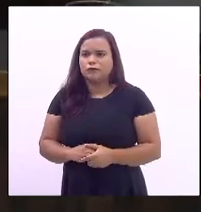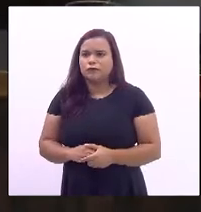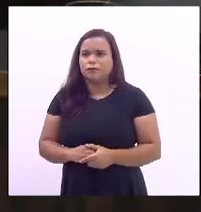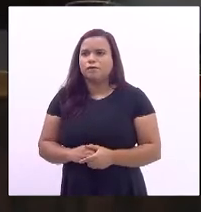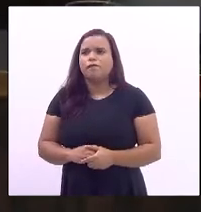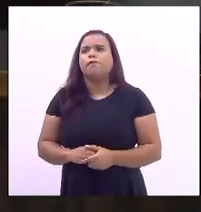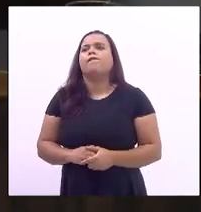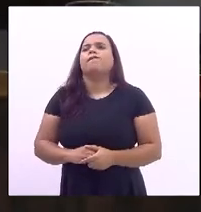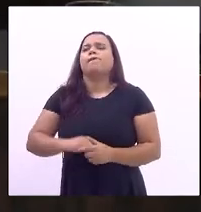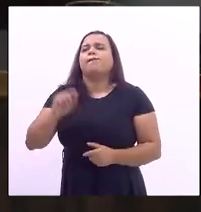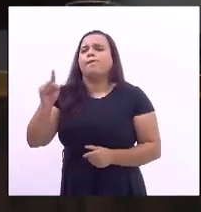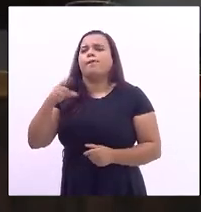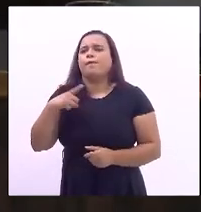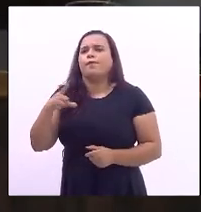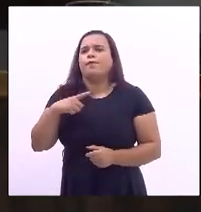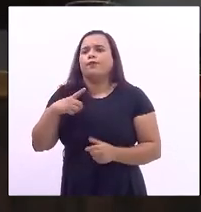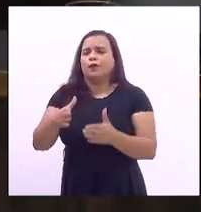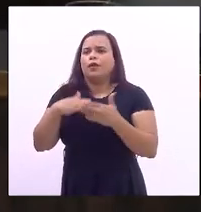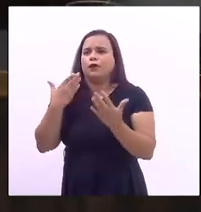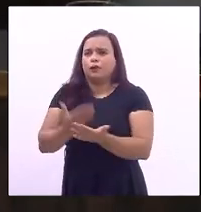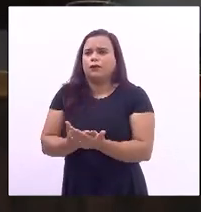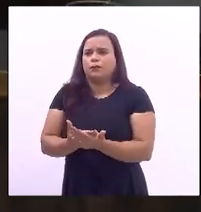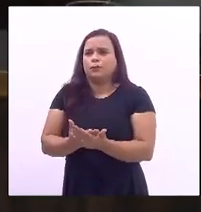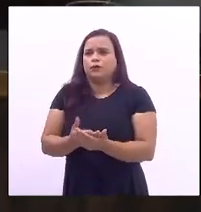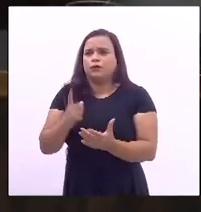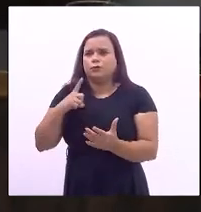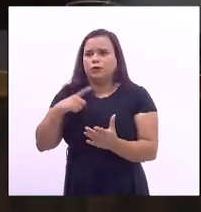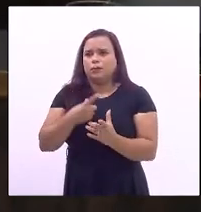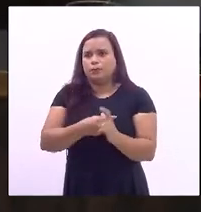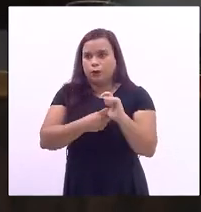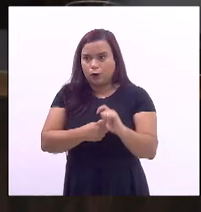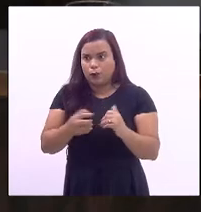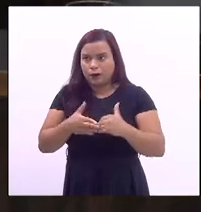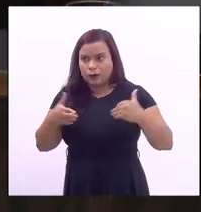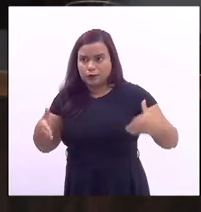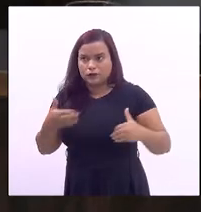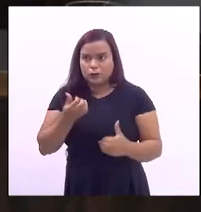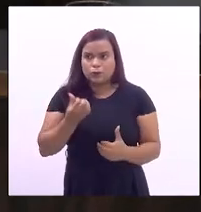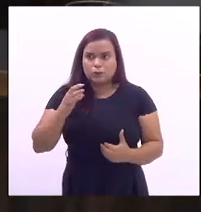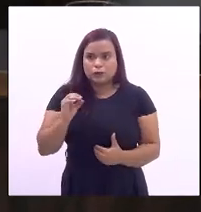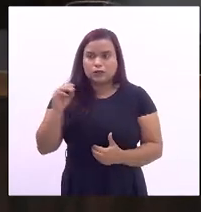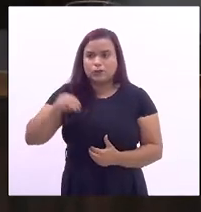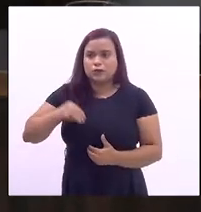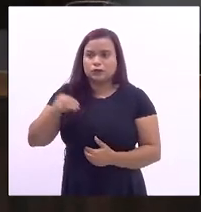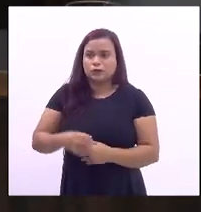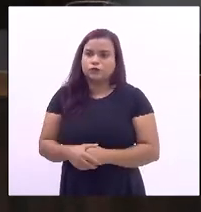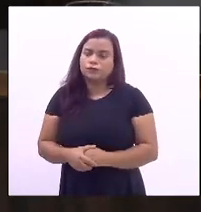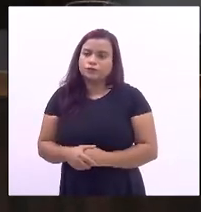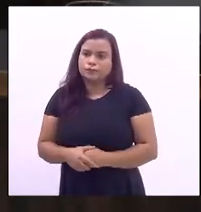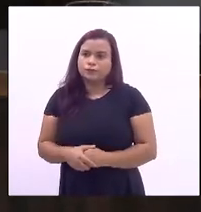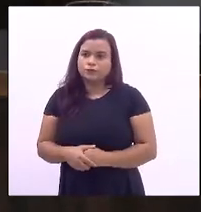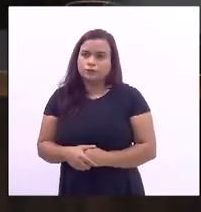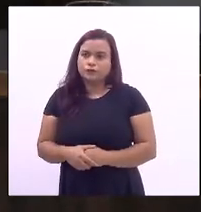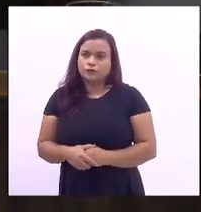prorrogação da presente sessão por 60 minutos seu de que a prova uma exposição aprovado